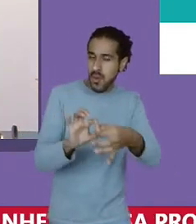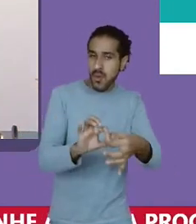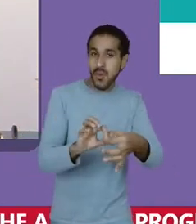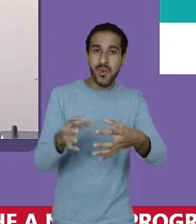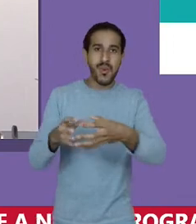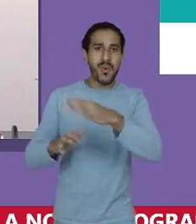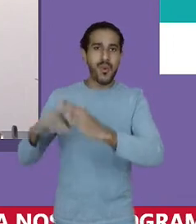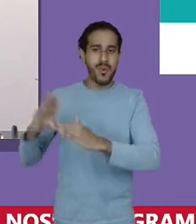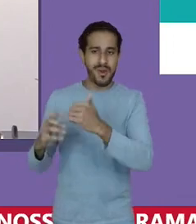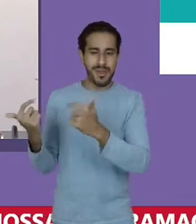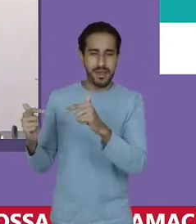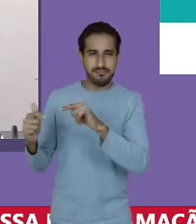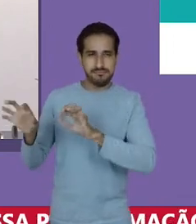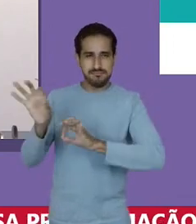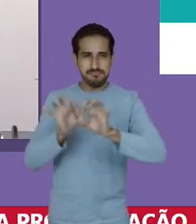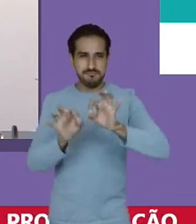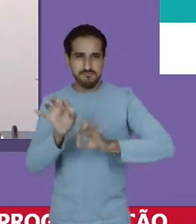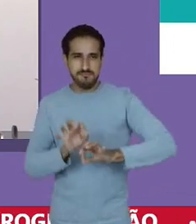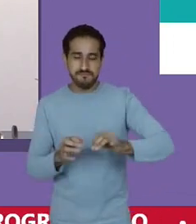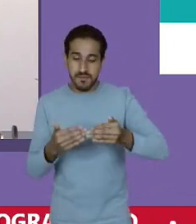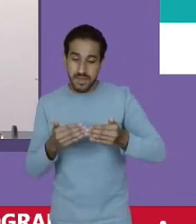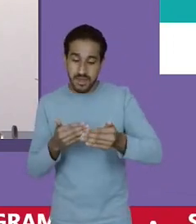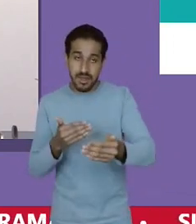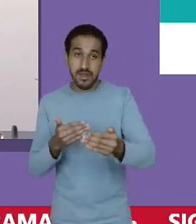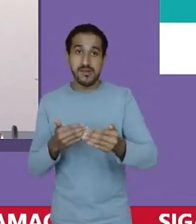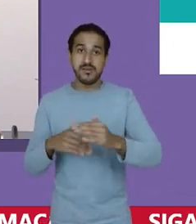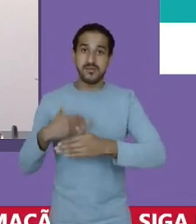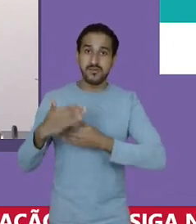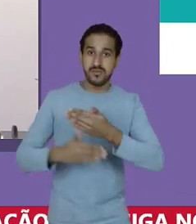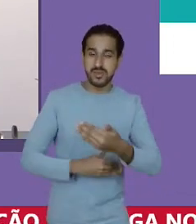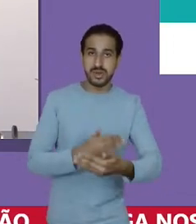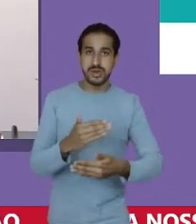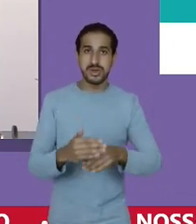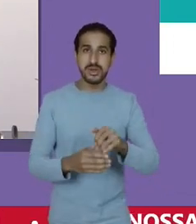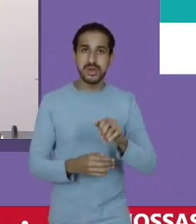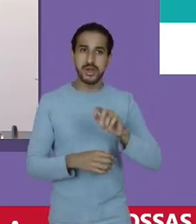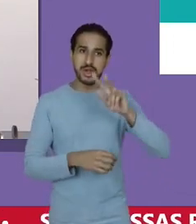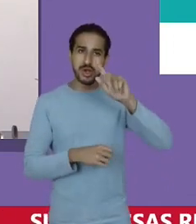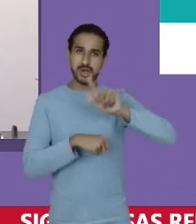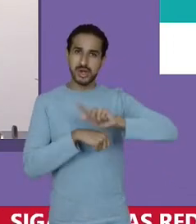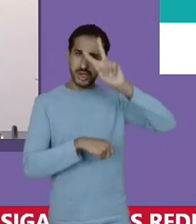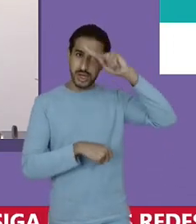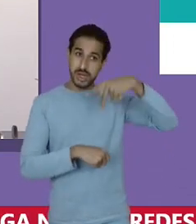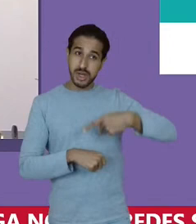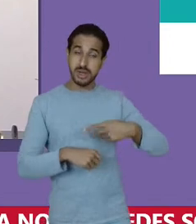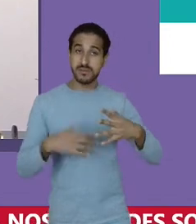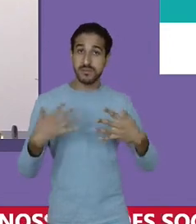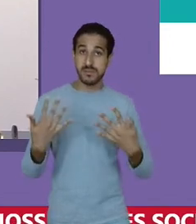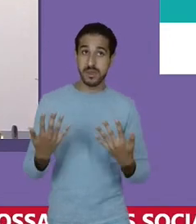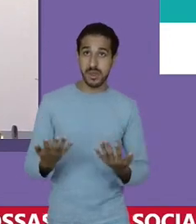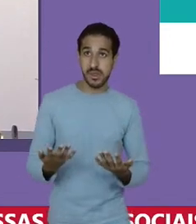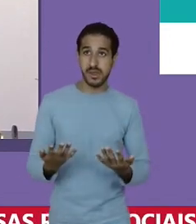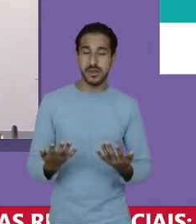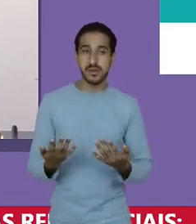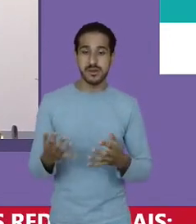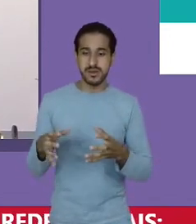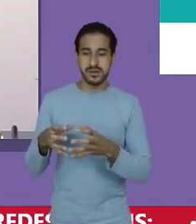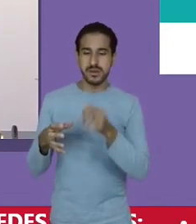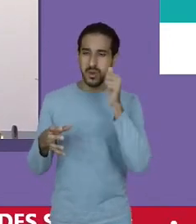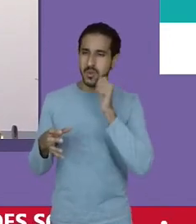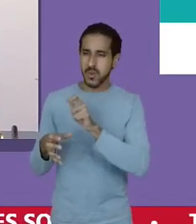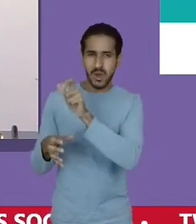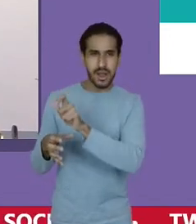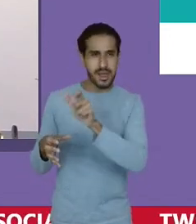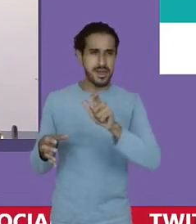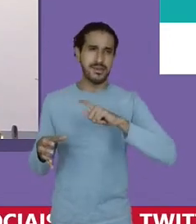classe trabalhadora se organizar a partir dos processos de autogestão. Então, as mulheres, elas